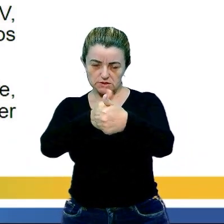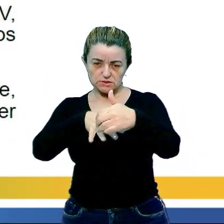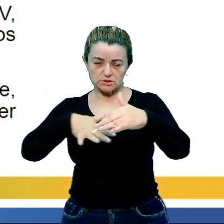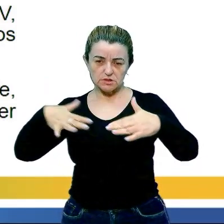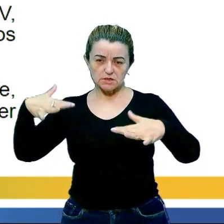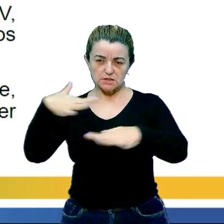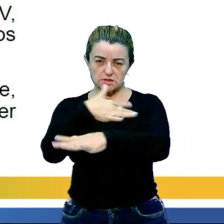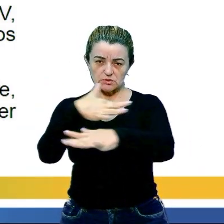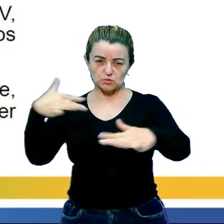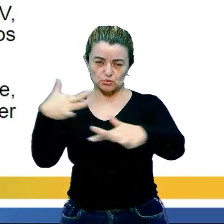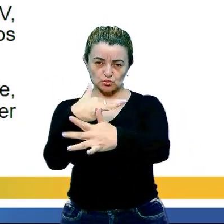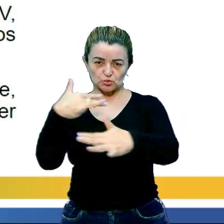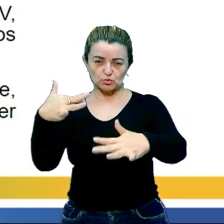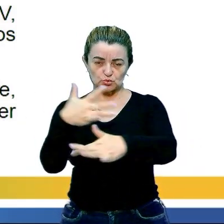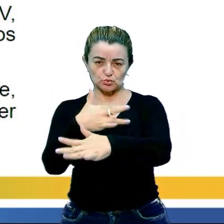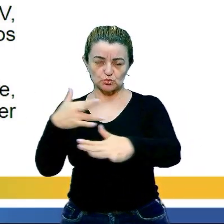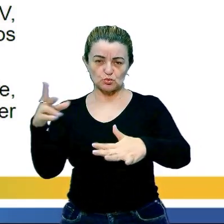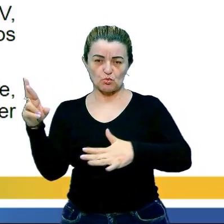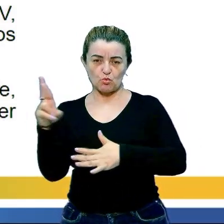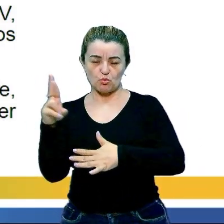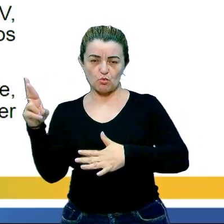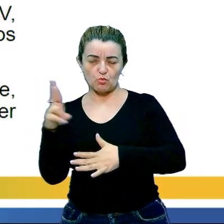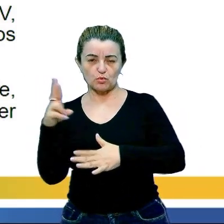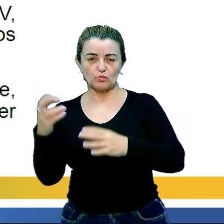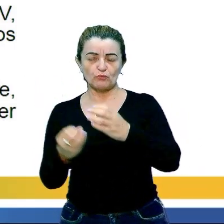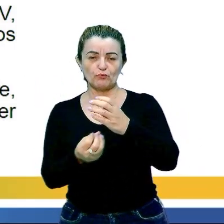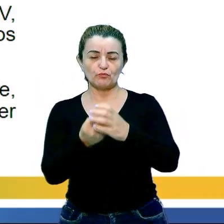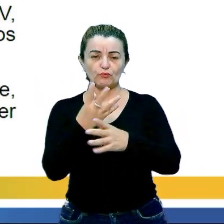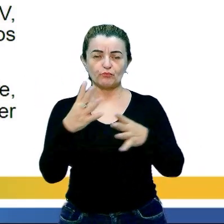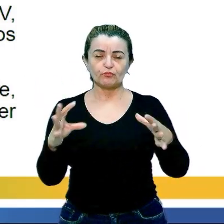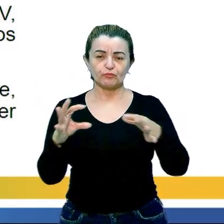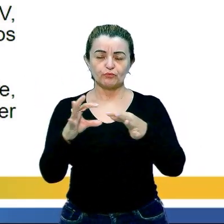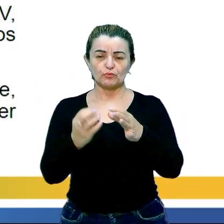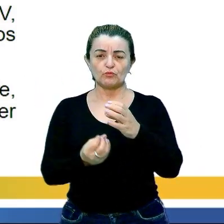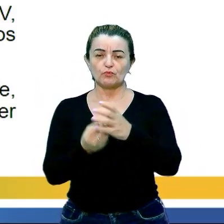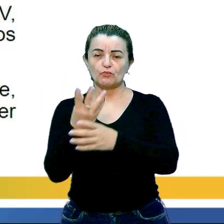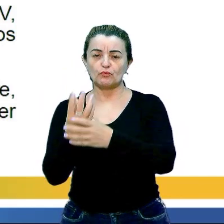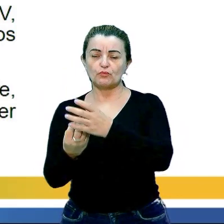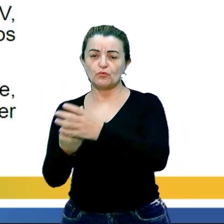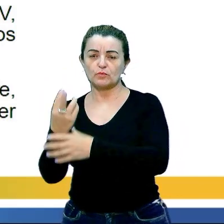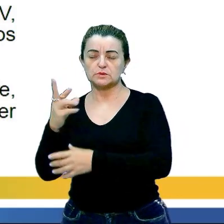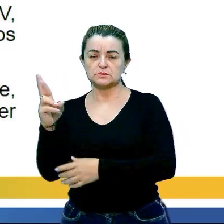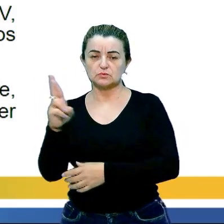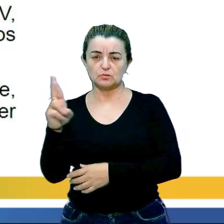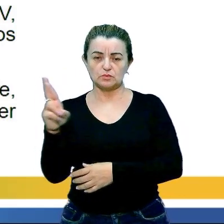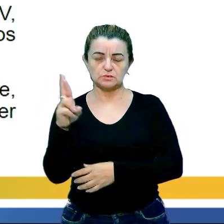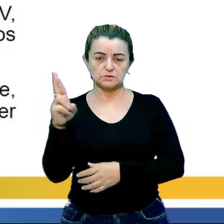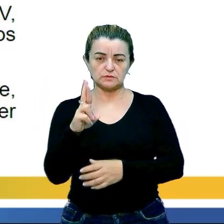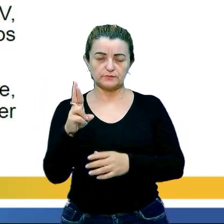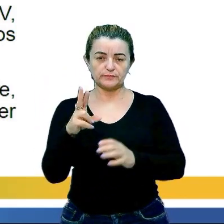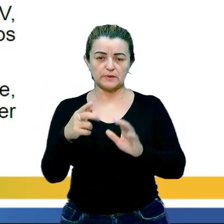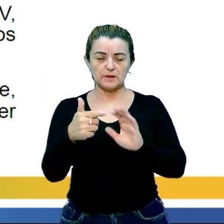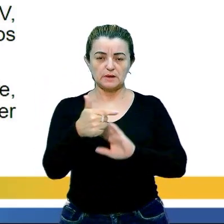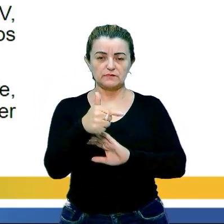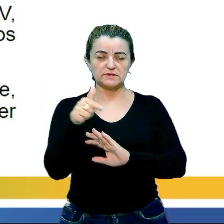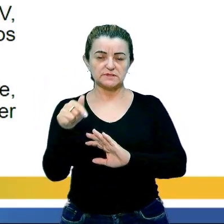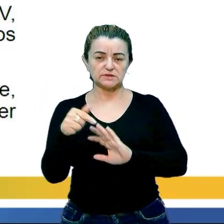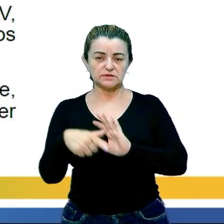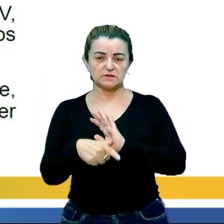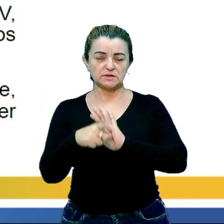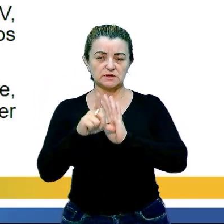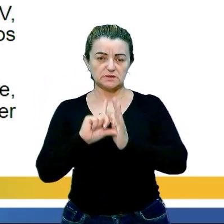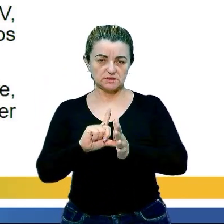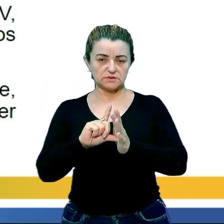dele resultou a formação do Império Romano em 27 a.C. a